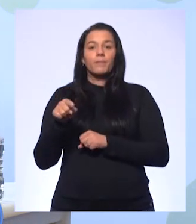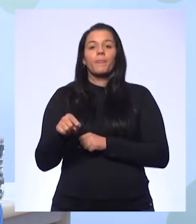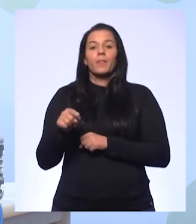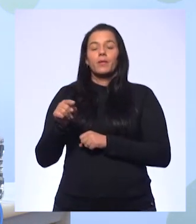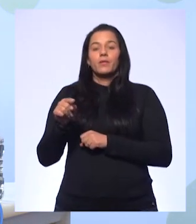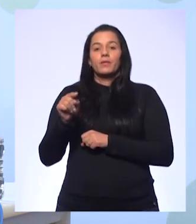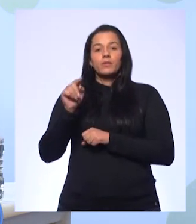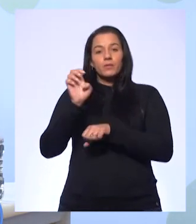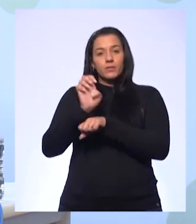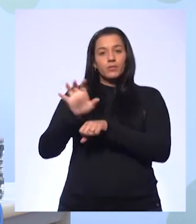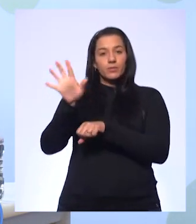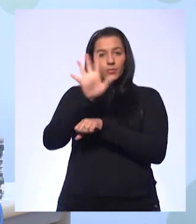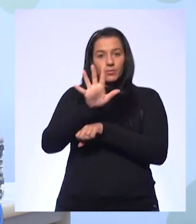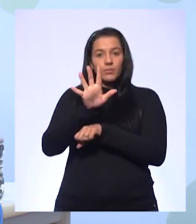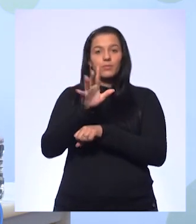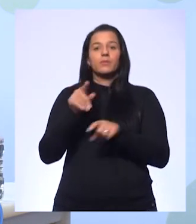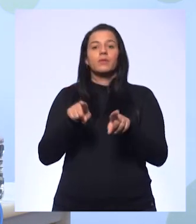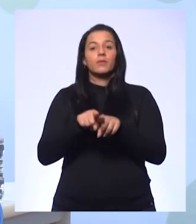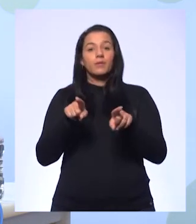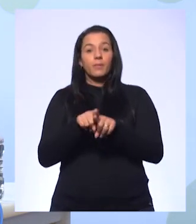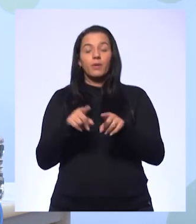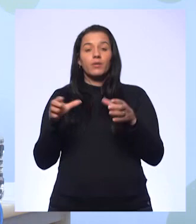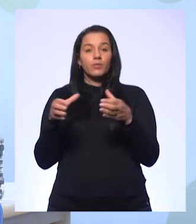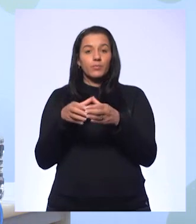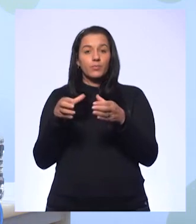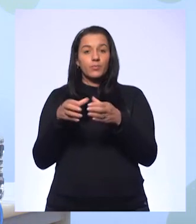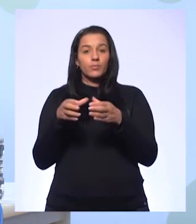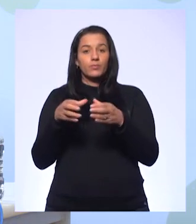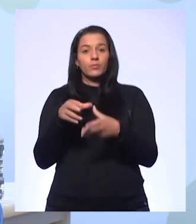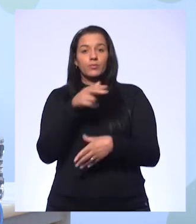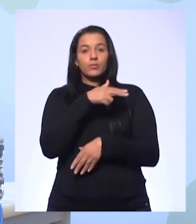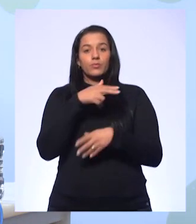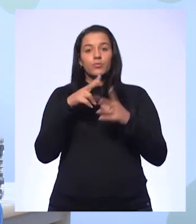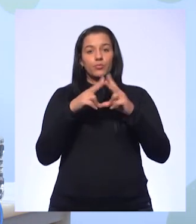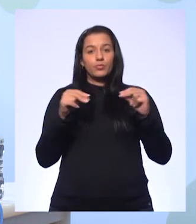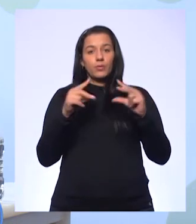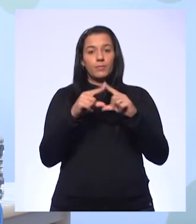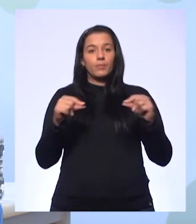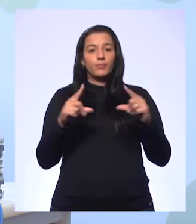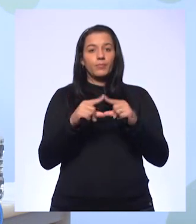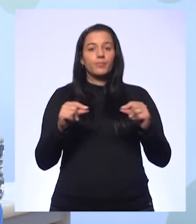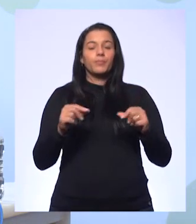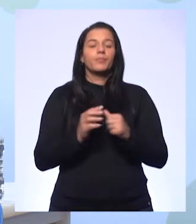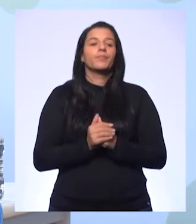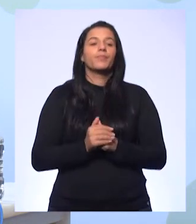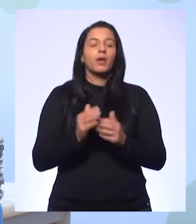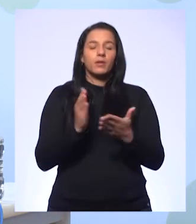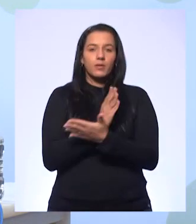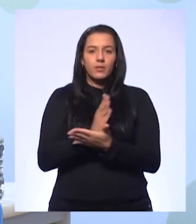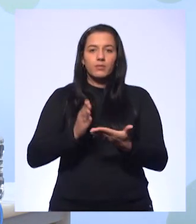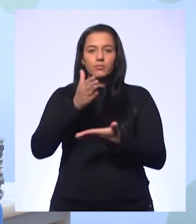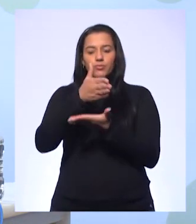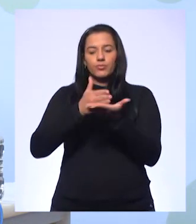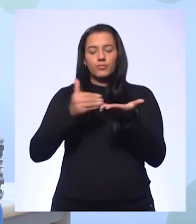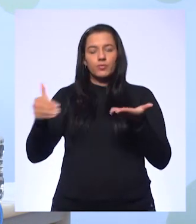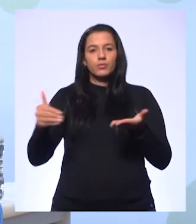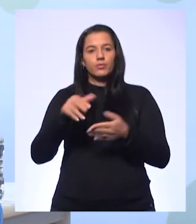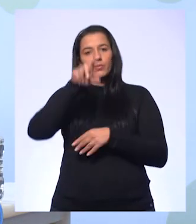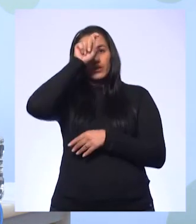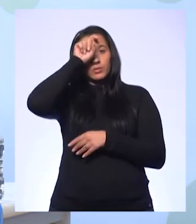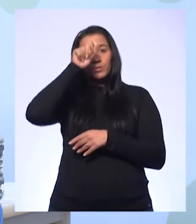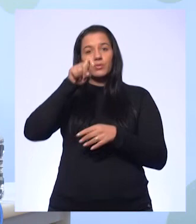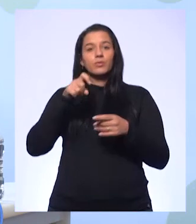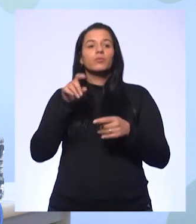empresa japonesa que construiu esse canal aí, que dividiu aí, né, o Egito aí da